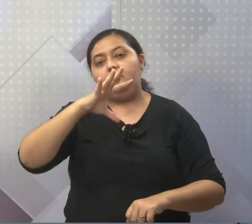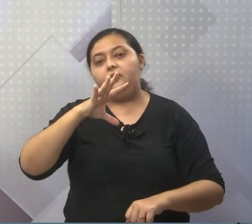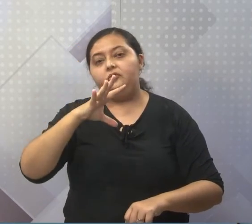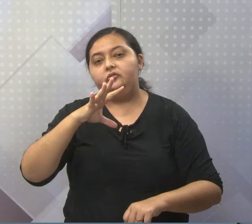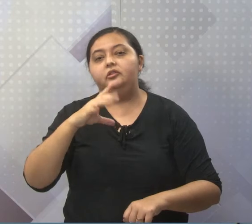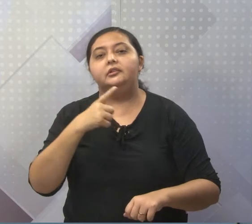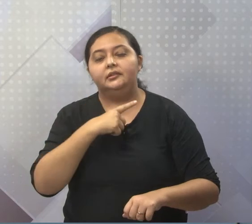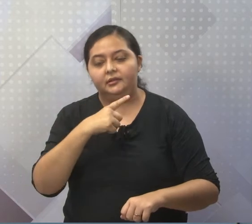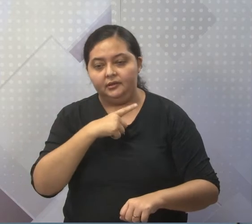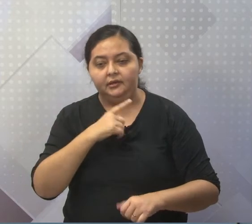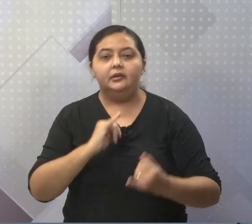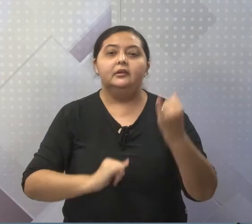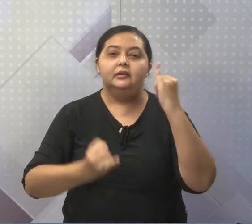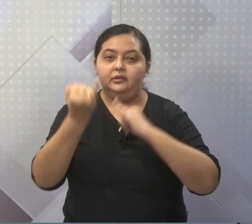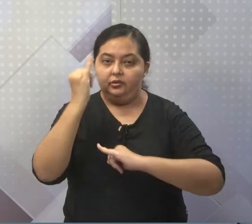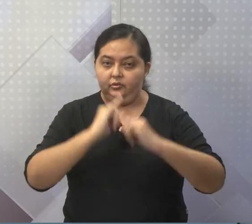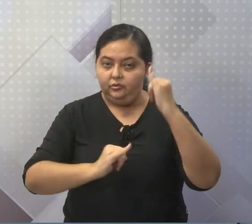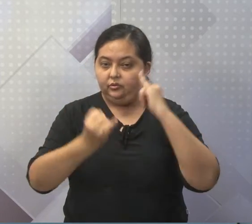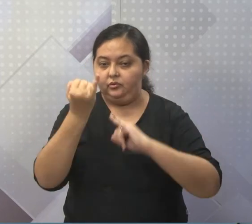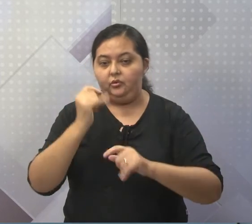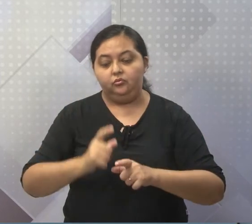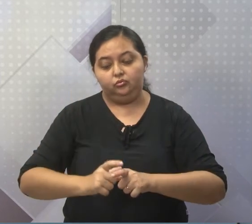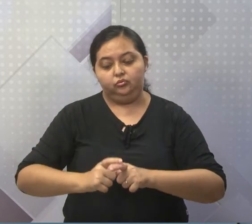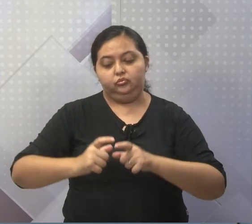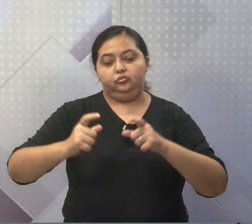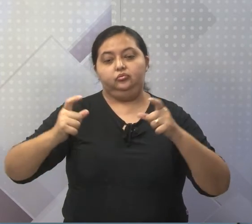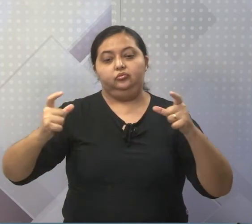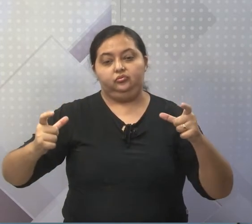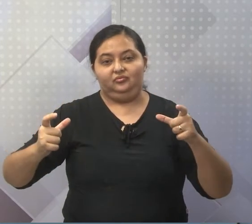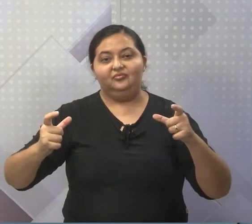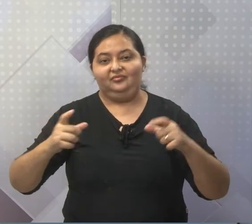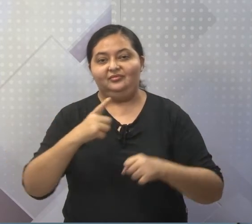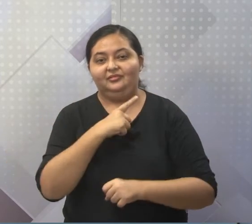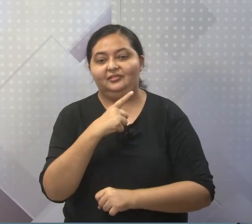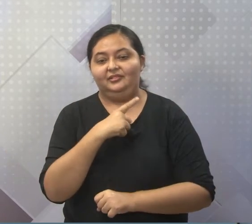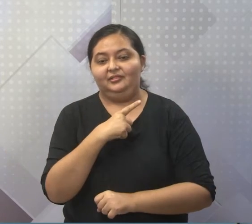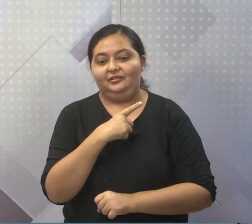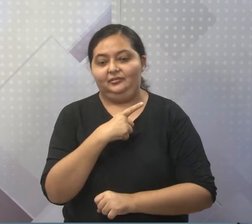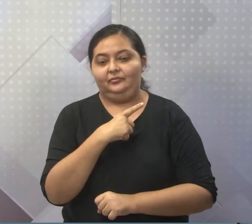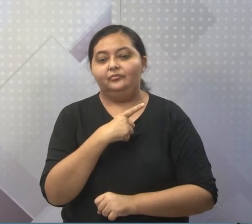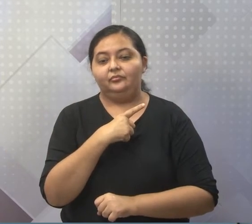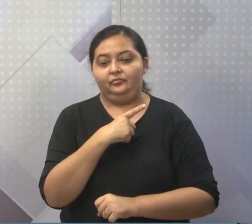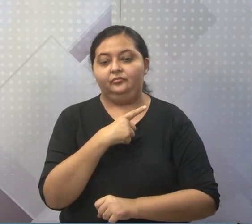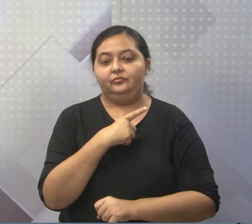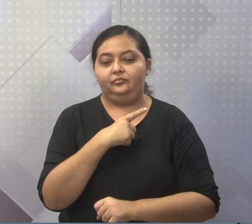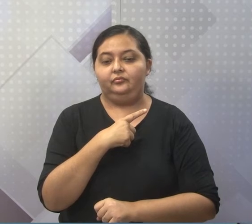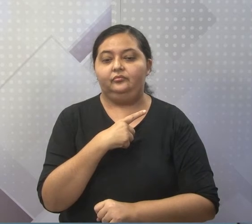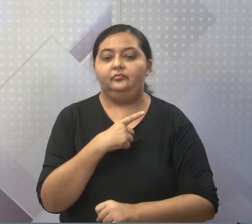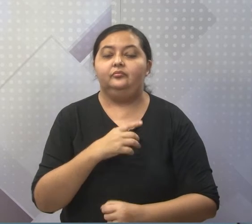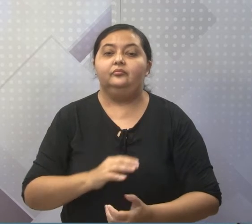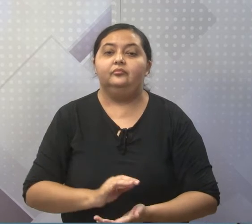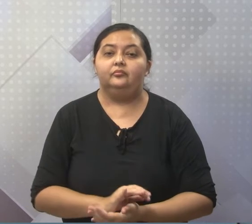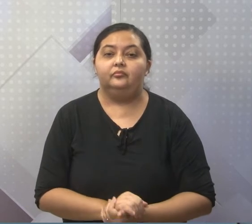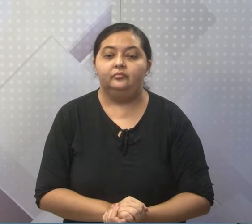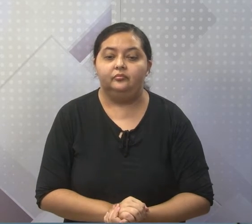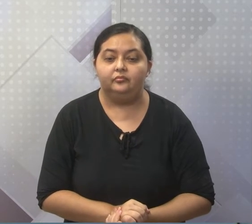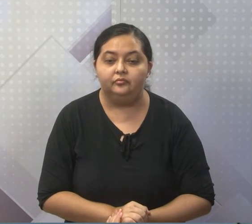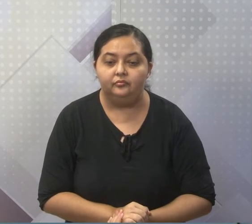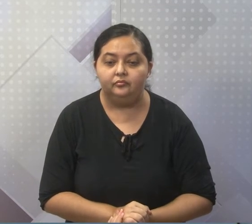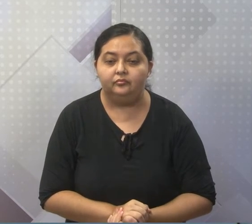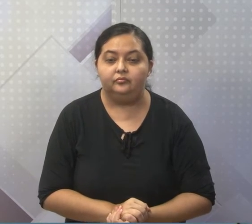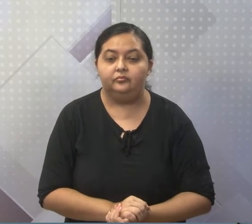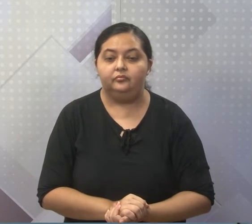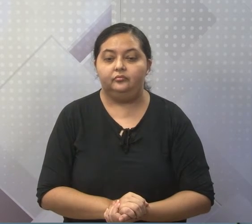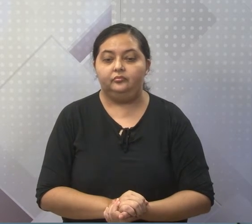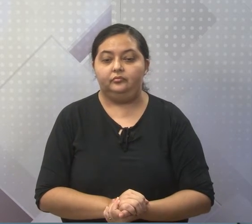o Nordeste através do processo de terceirização Industrial não minto de centralização terceirização outra coisa de